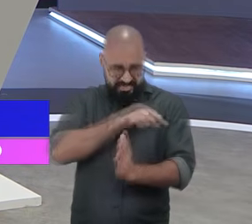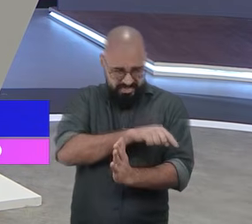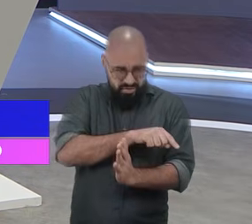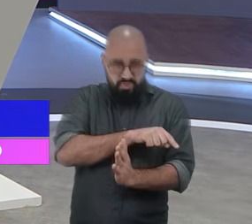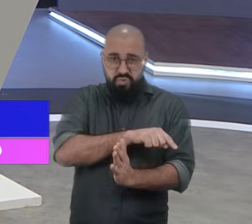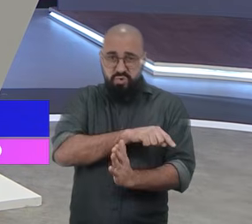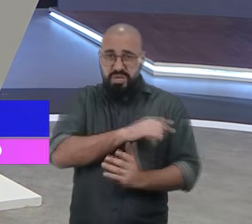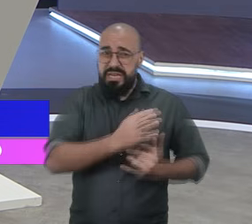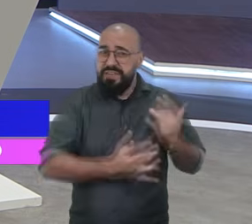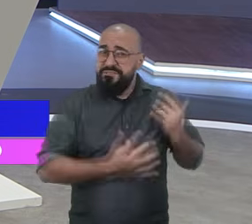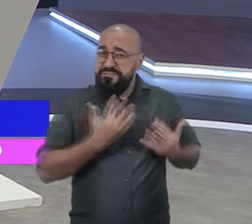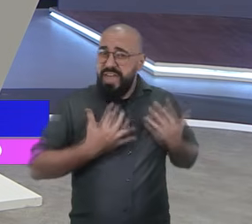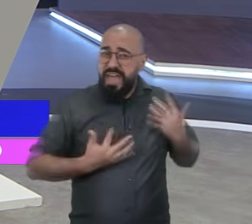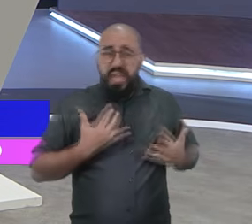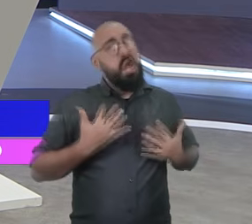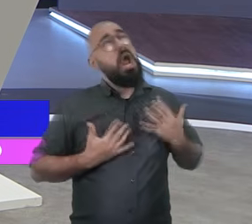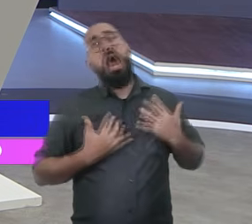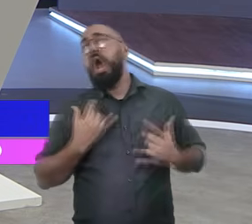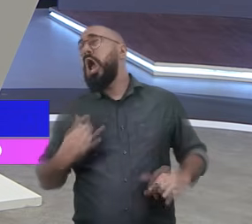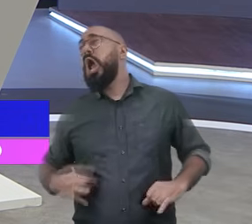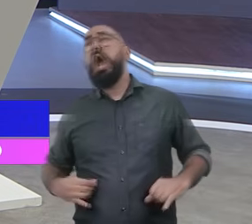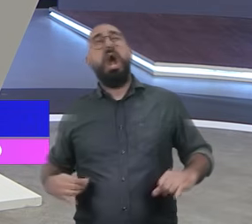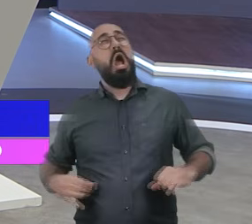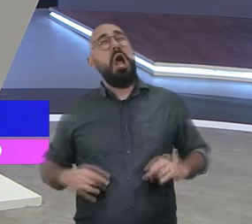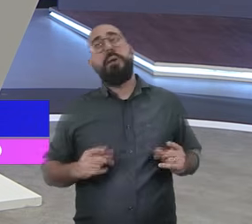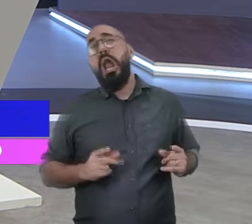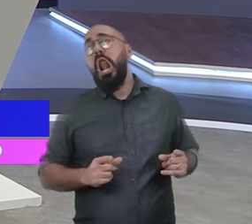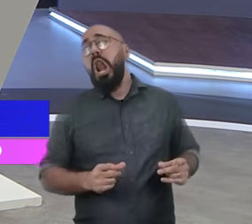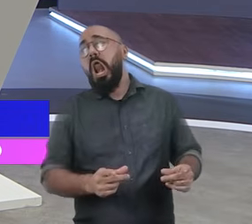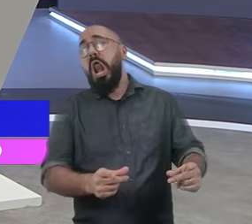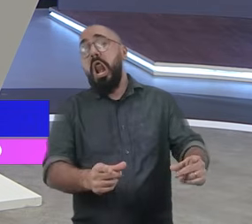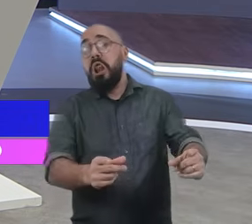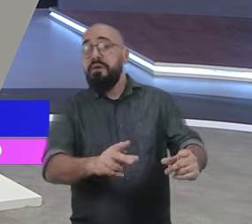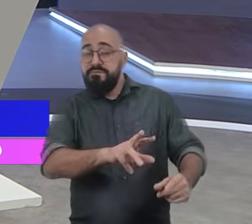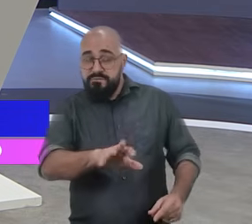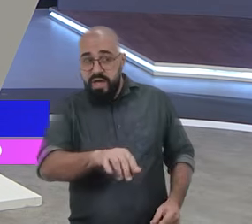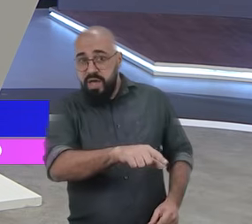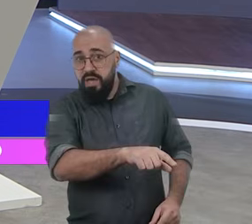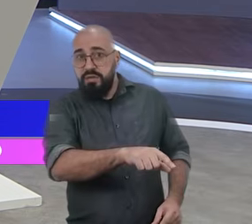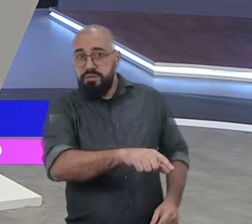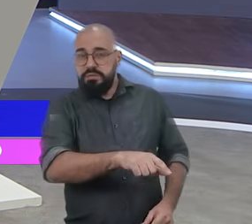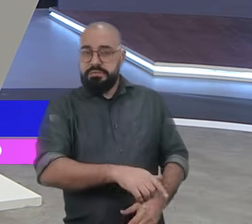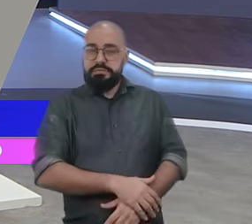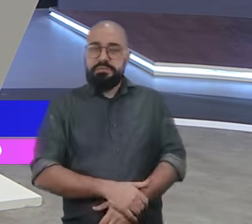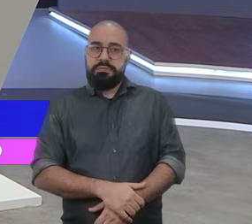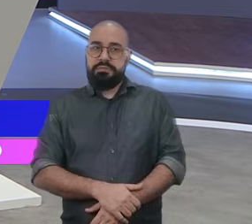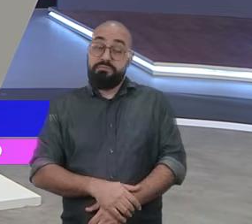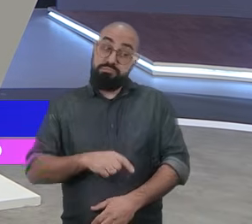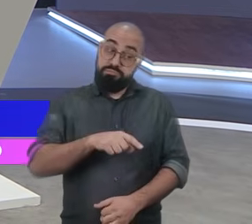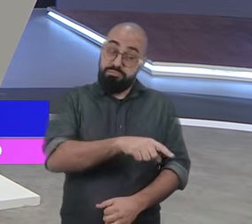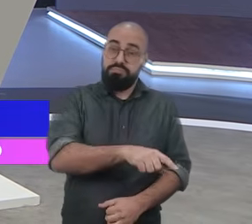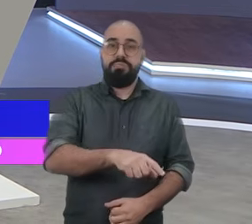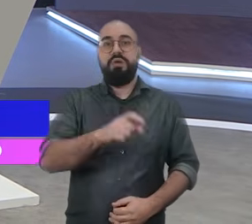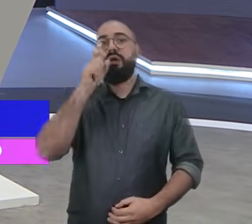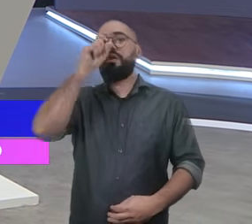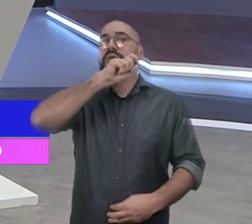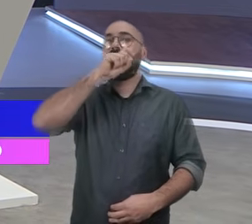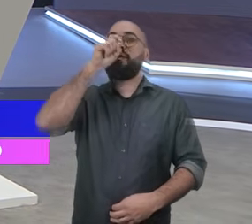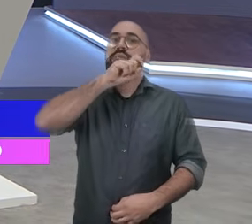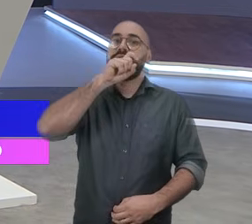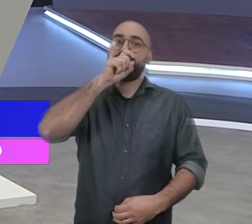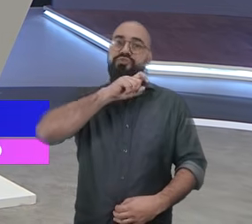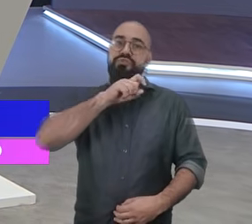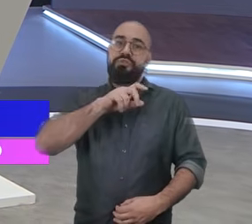ideia de um inferno, onde as pessoas estão queimando para sempre? Vem de um engano, vem de uma